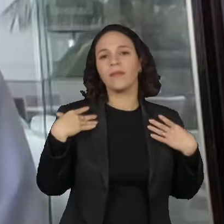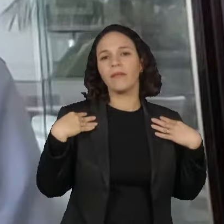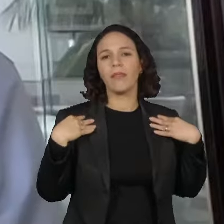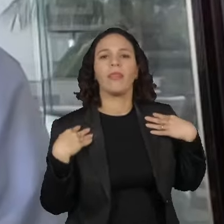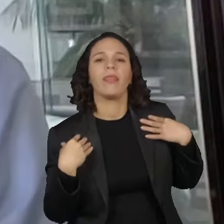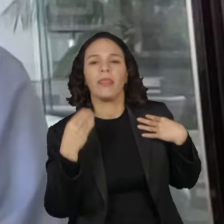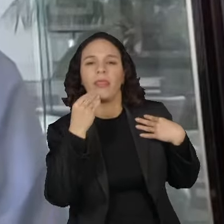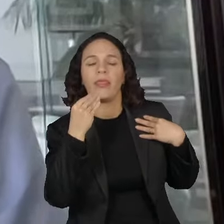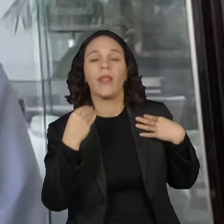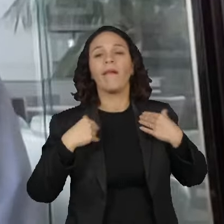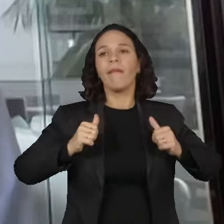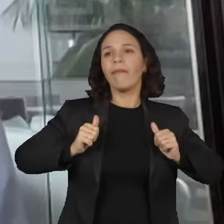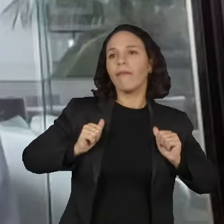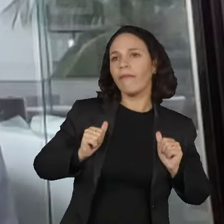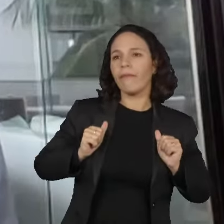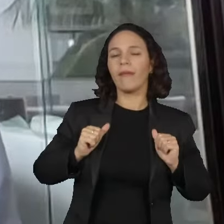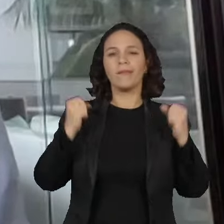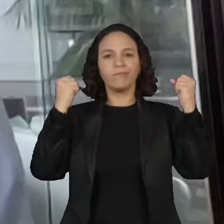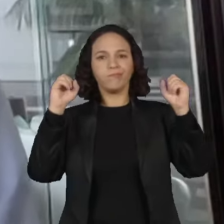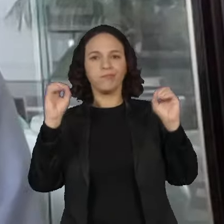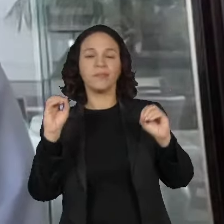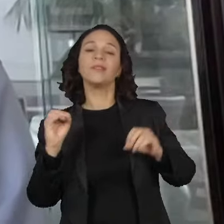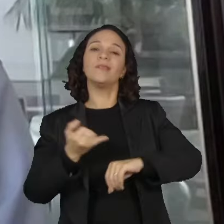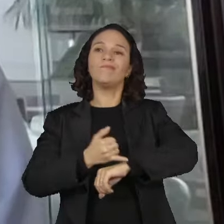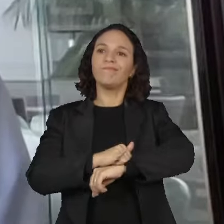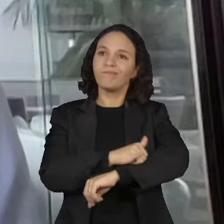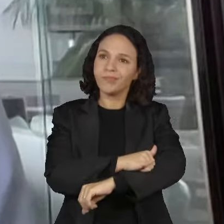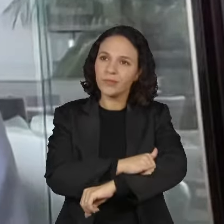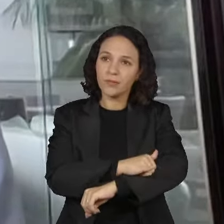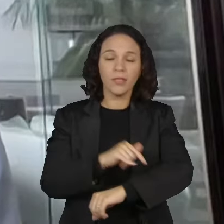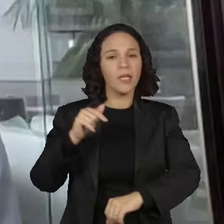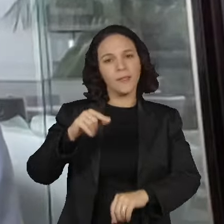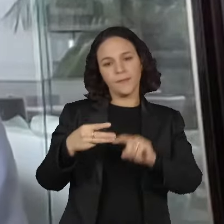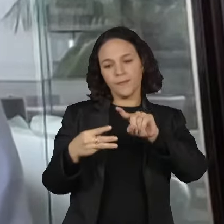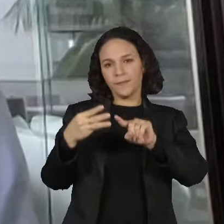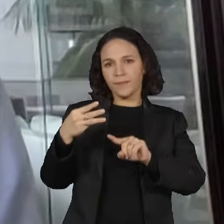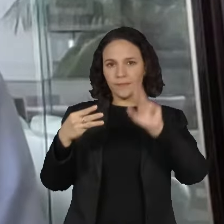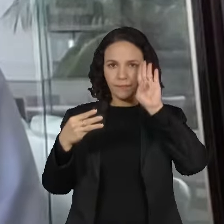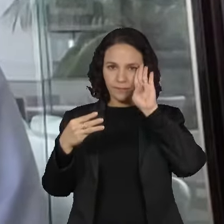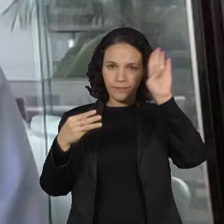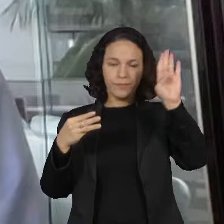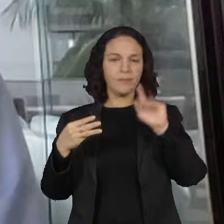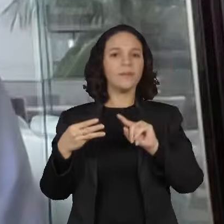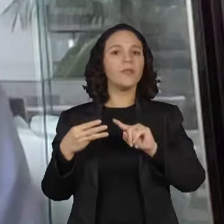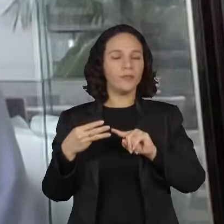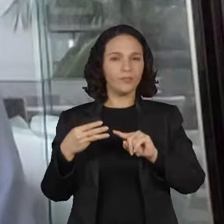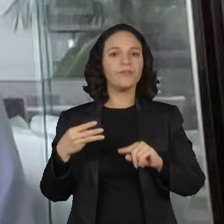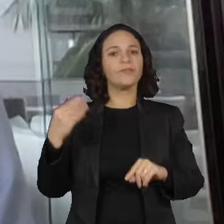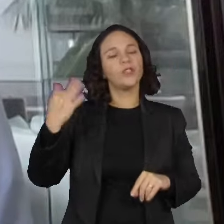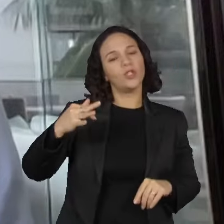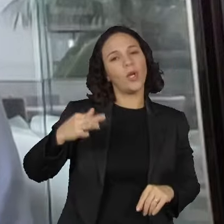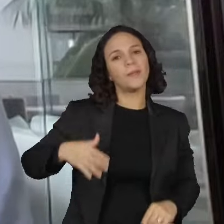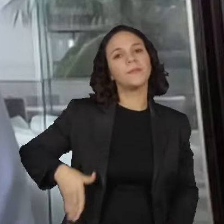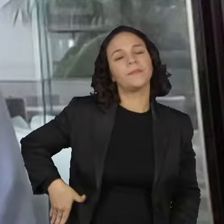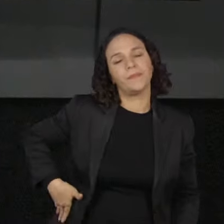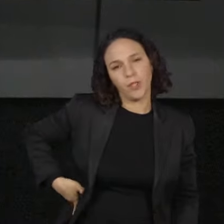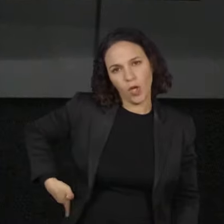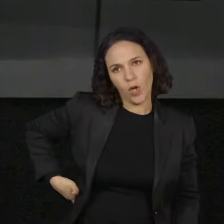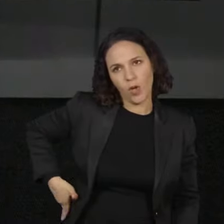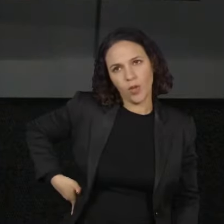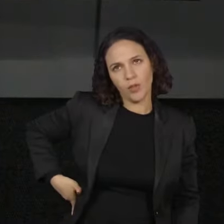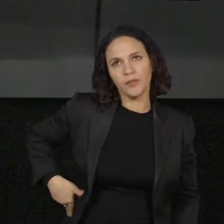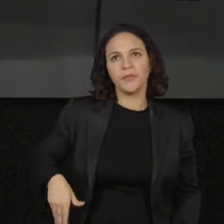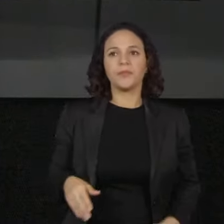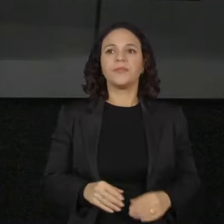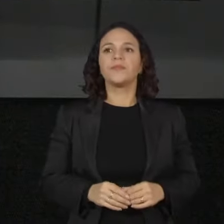como sedentarismo, como sobrepesos. Esses seriam os três fatores principais que seriam geradores da dor